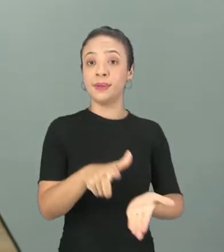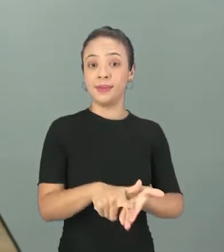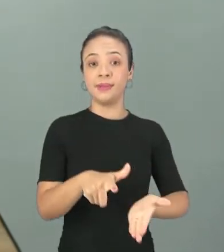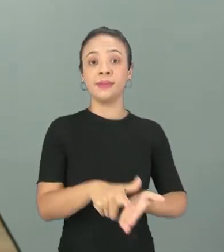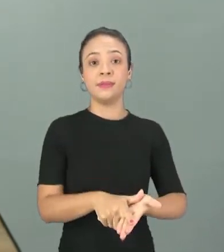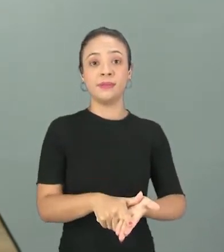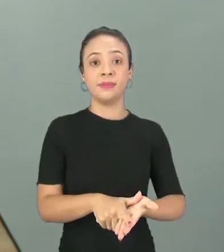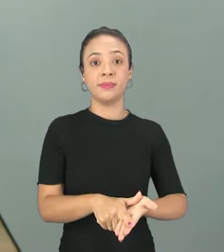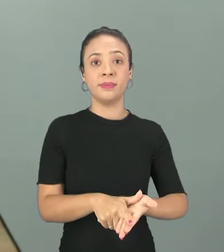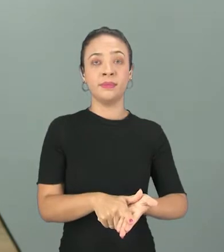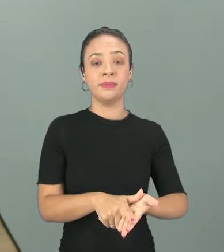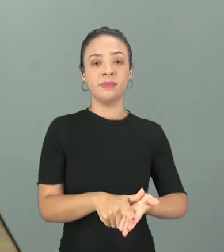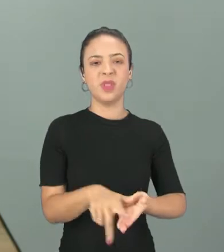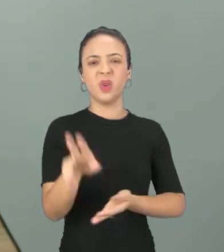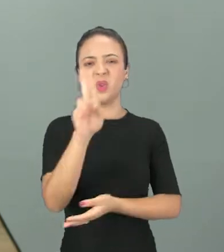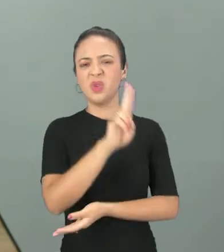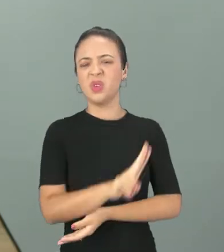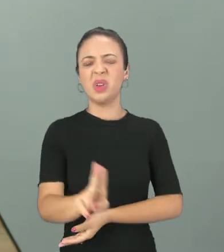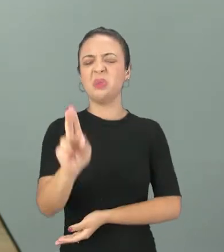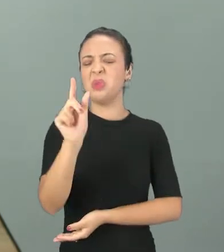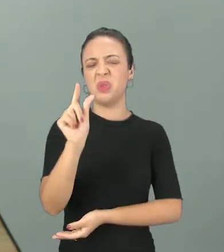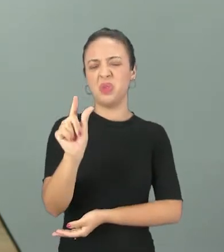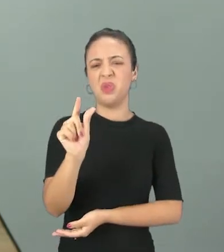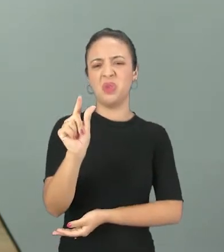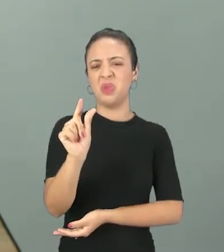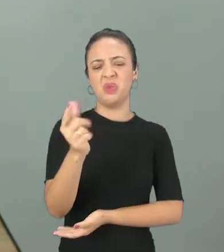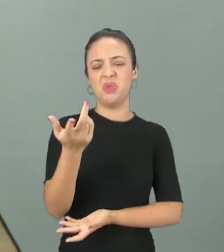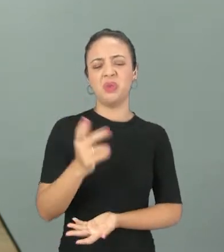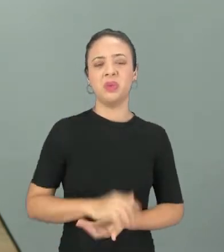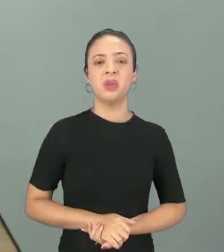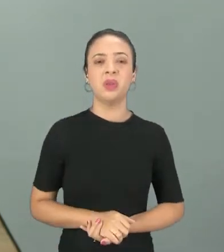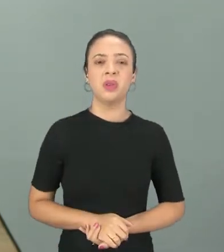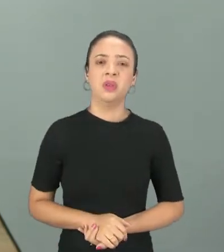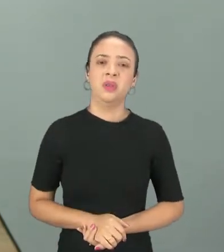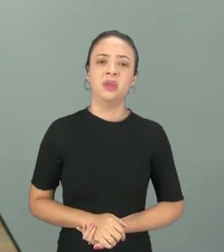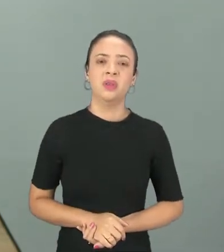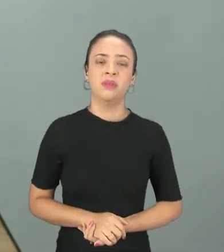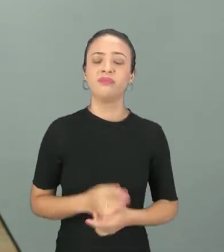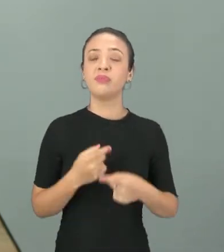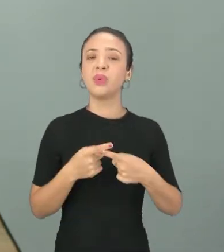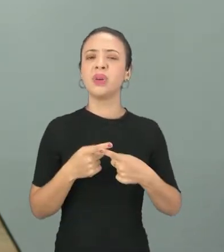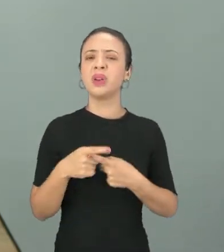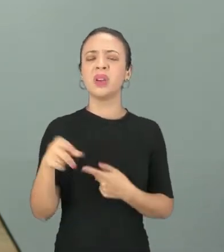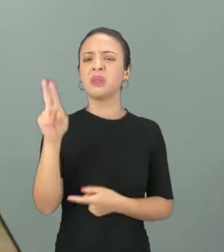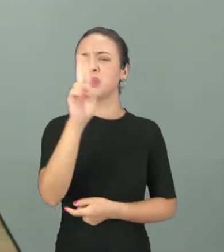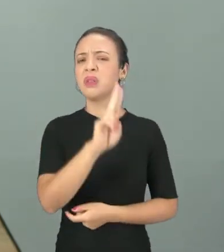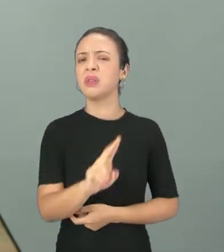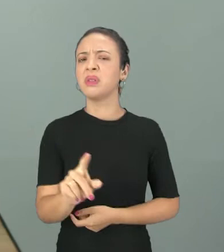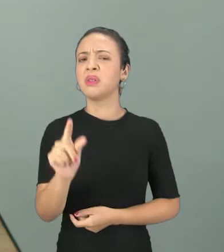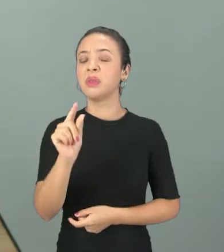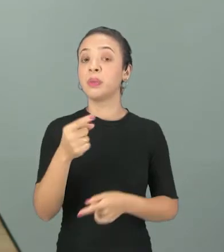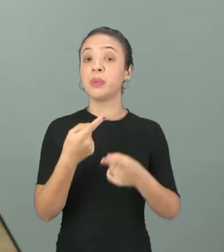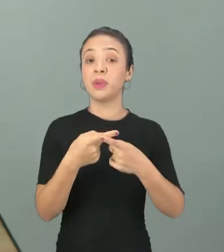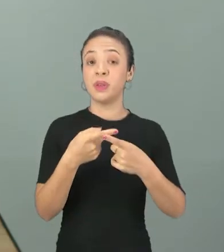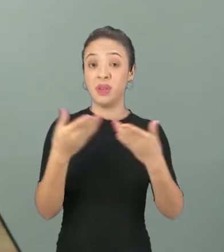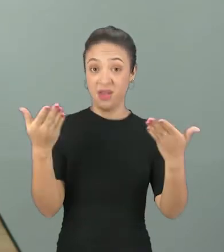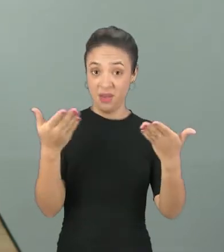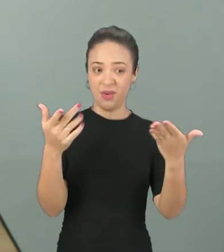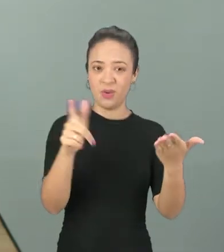e ele não é mais usado com frequência, não é mais editado com frequência. Por quê? Porque os